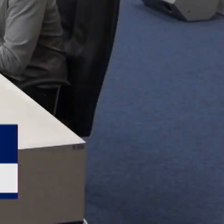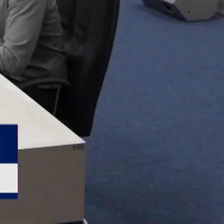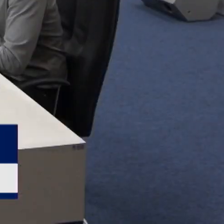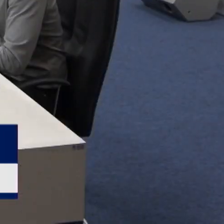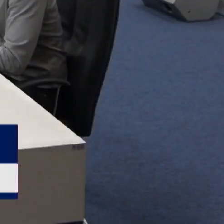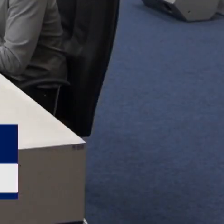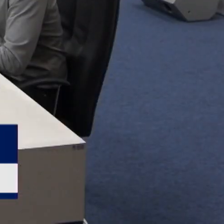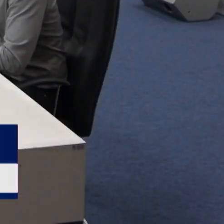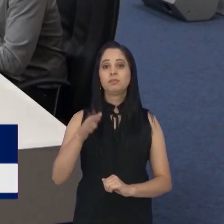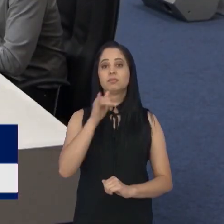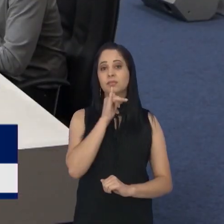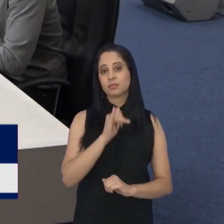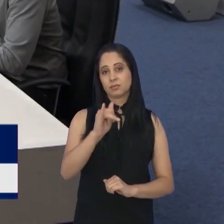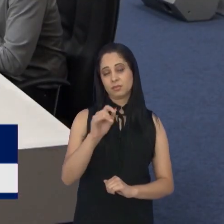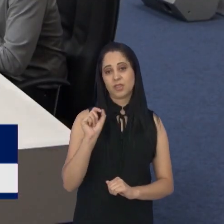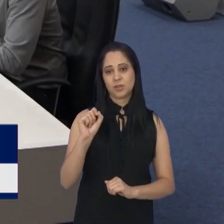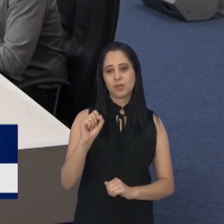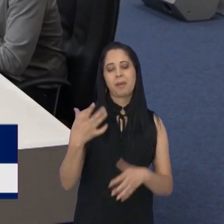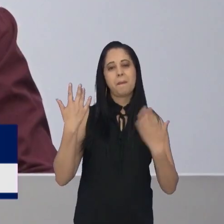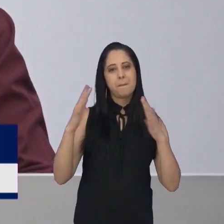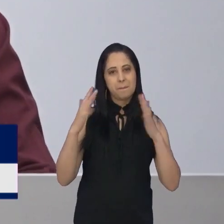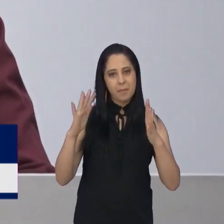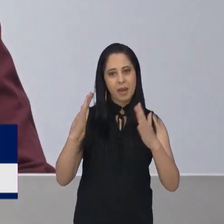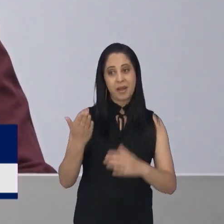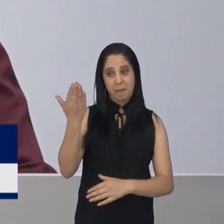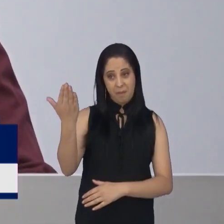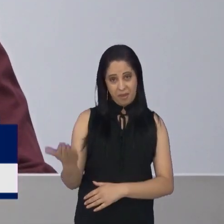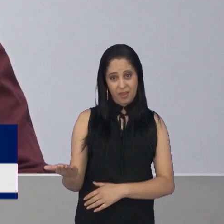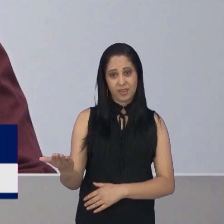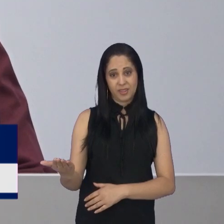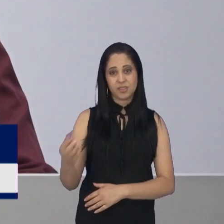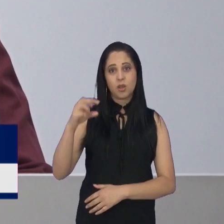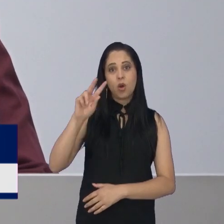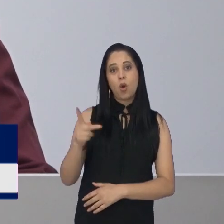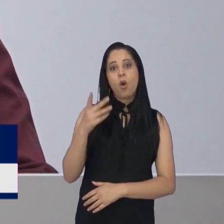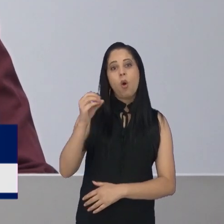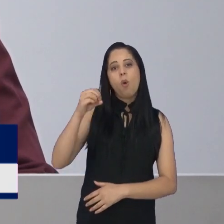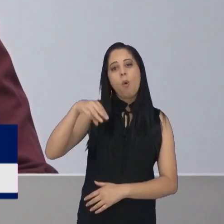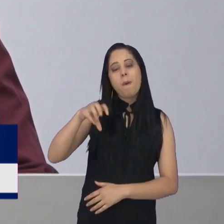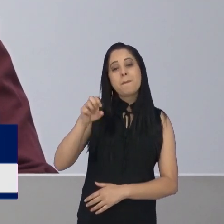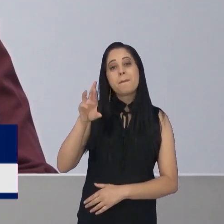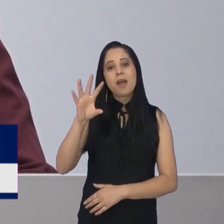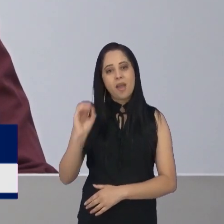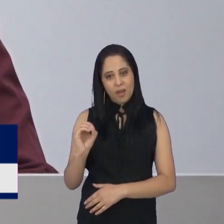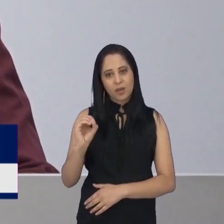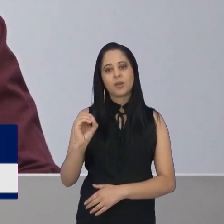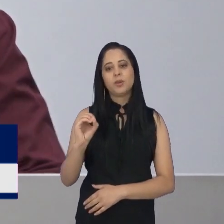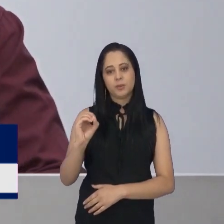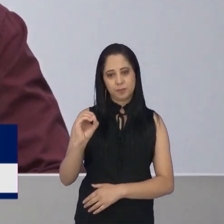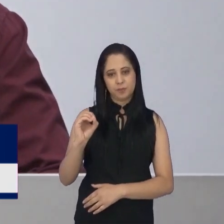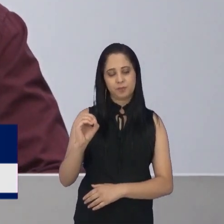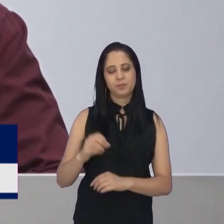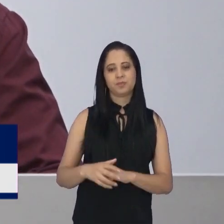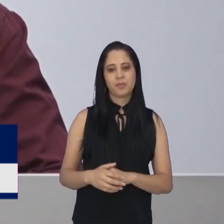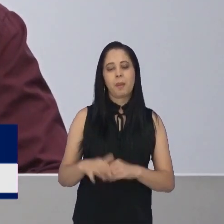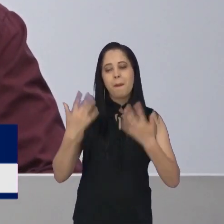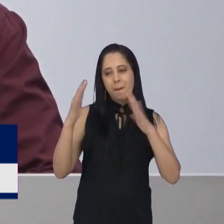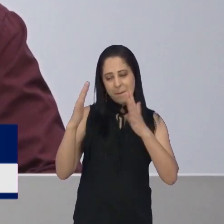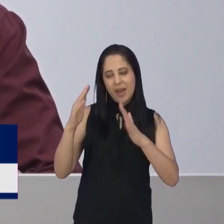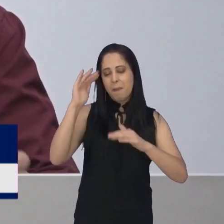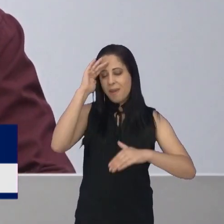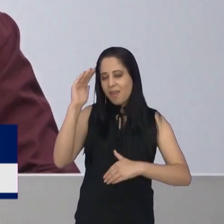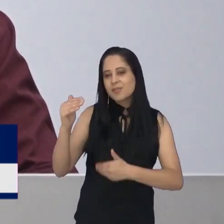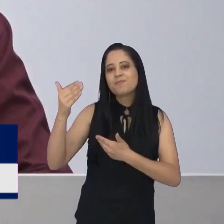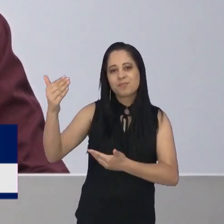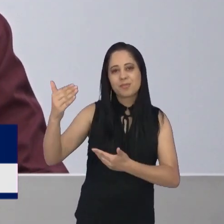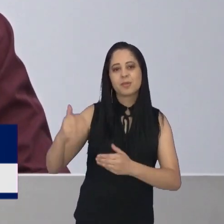Quero deixar registrado aqui também meus parabéns aos familiares do senhor Homero Alves de Moraes Filhos. Parabéns aí pela